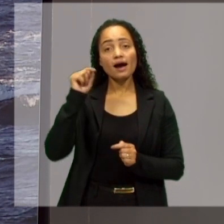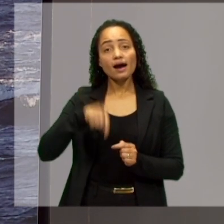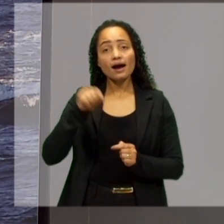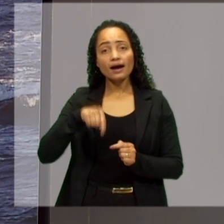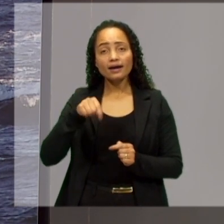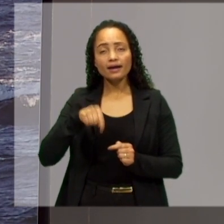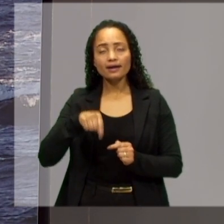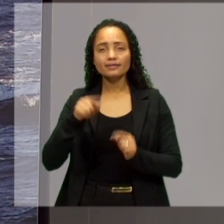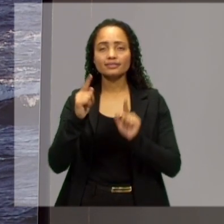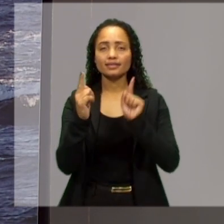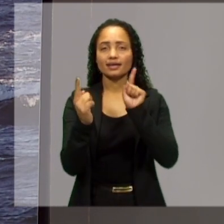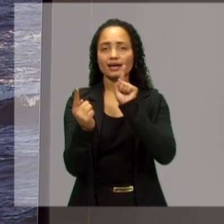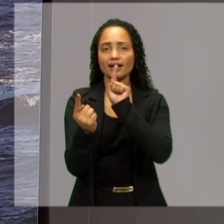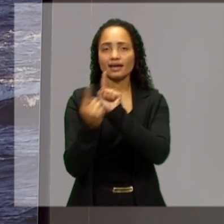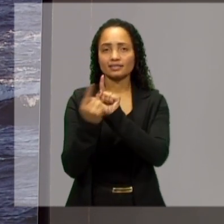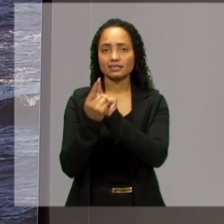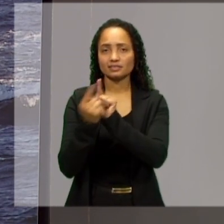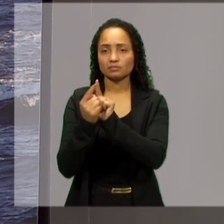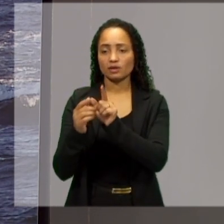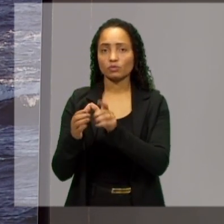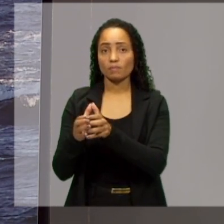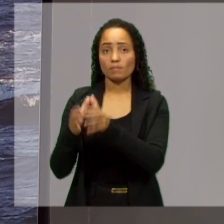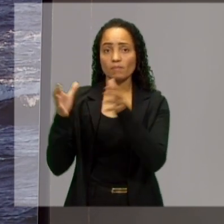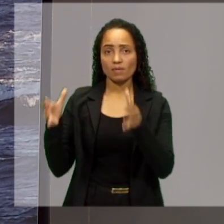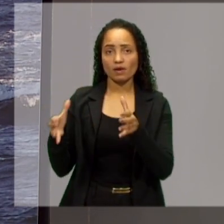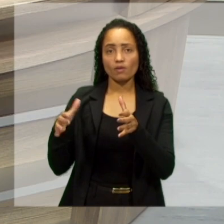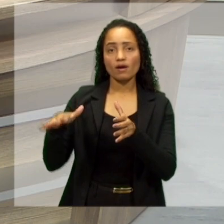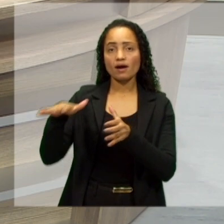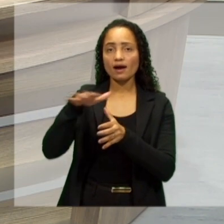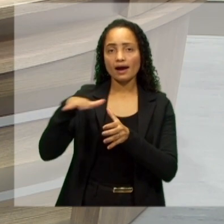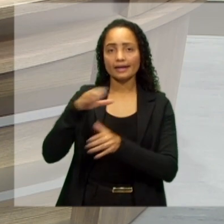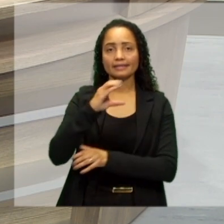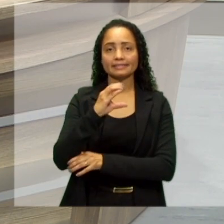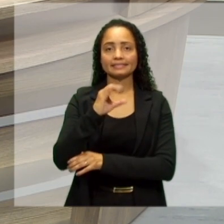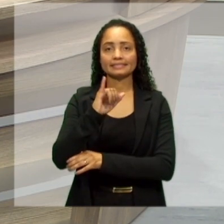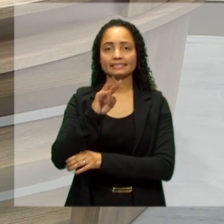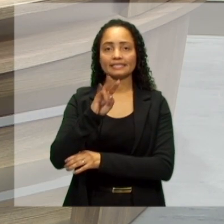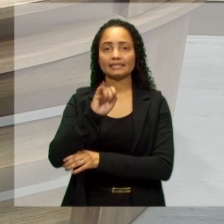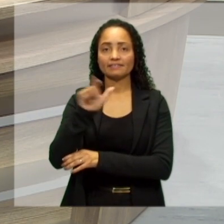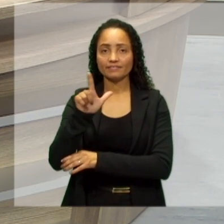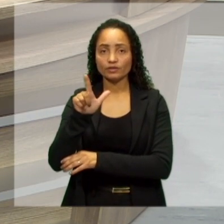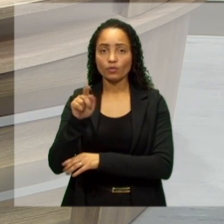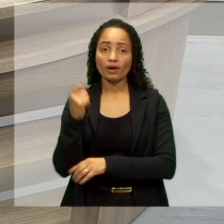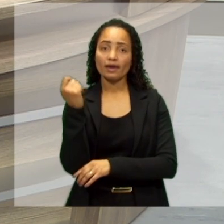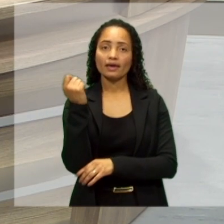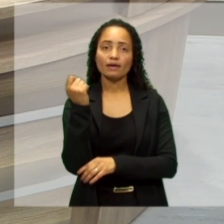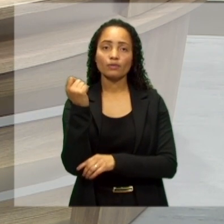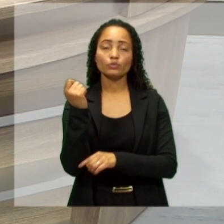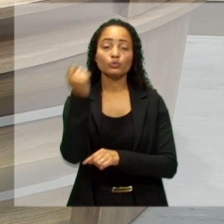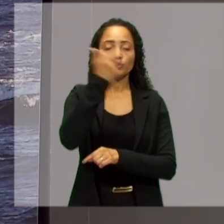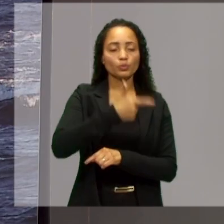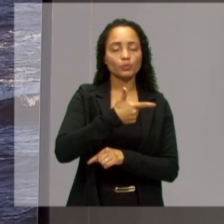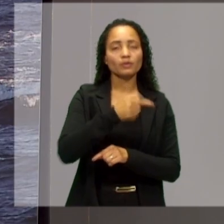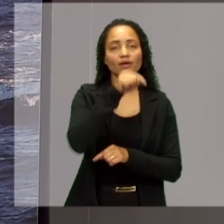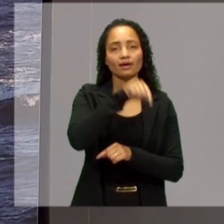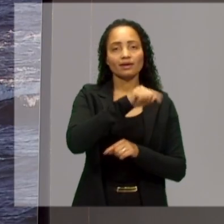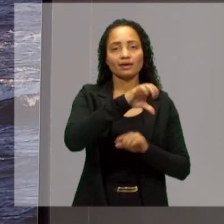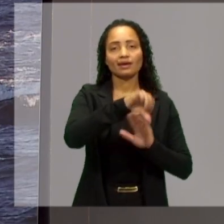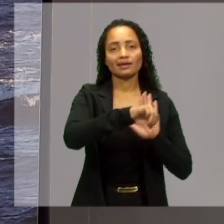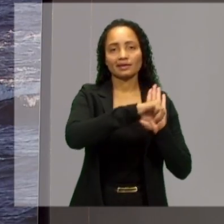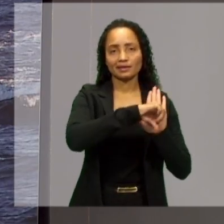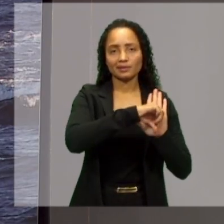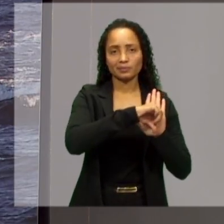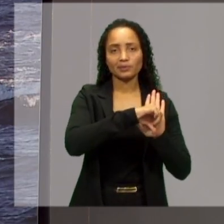número de atendimentos era realmente da área civil e não do criminal, né? Exatamente. Contrariando o que o senso comum nos